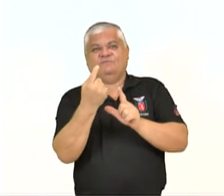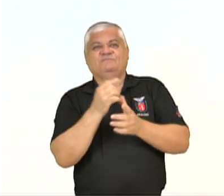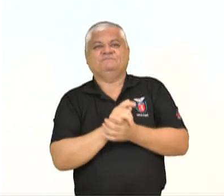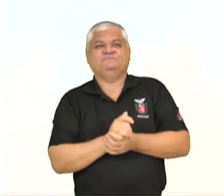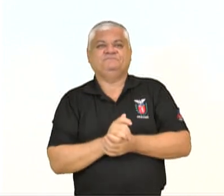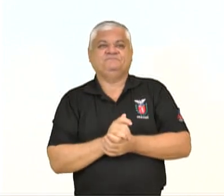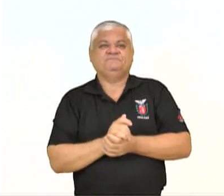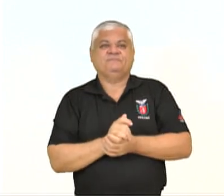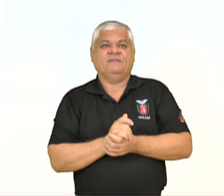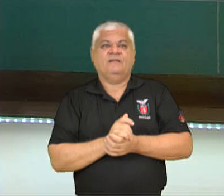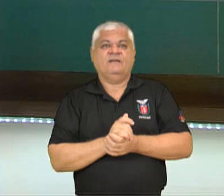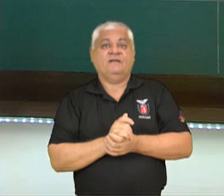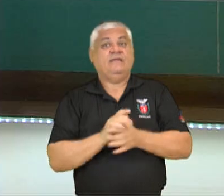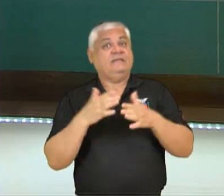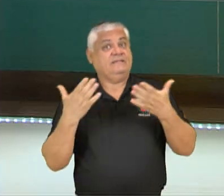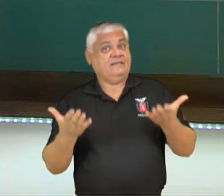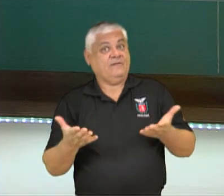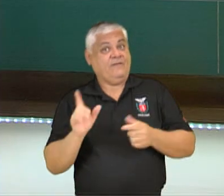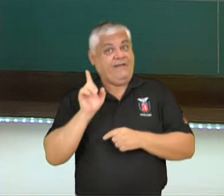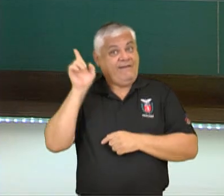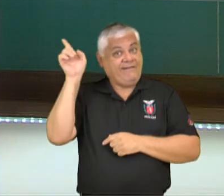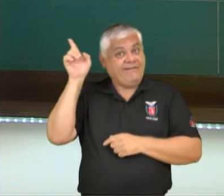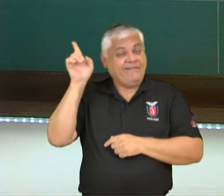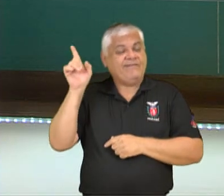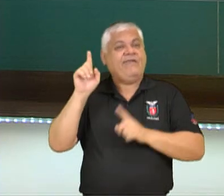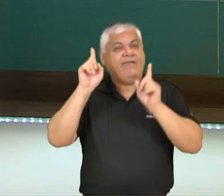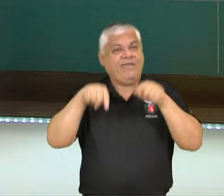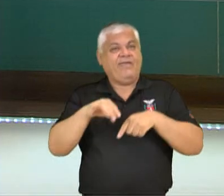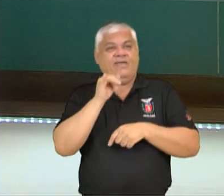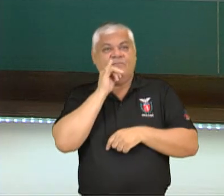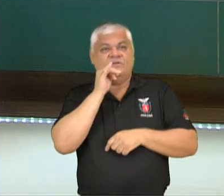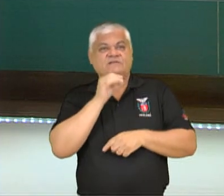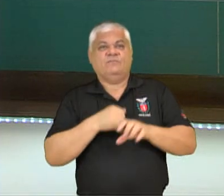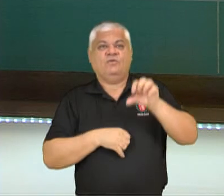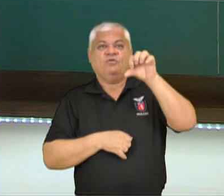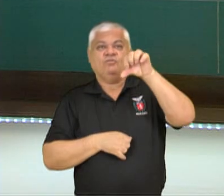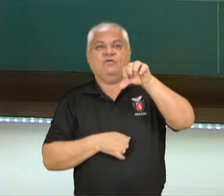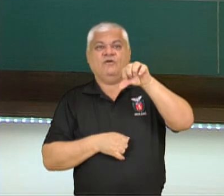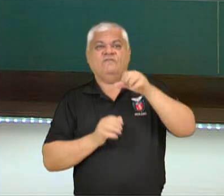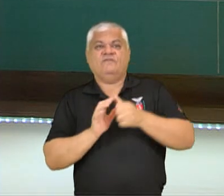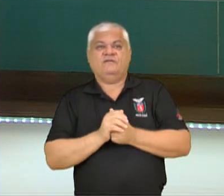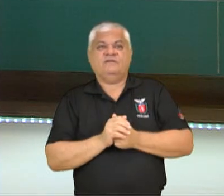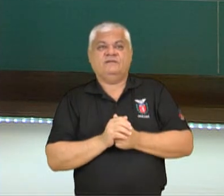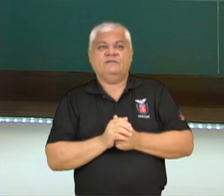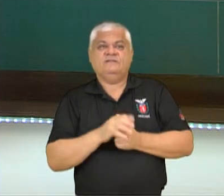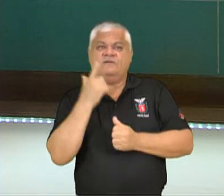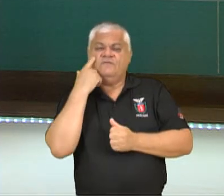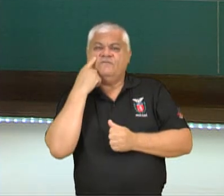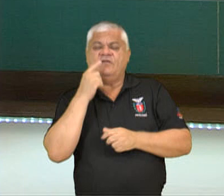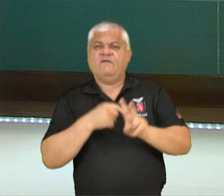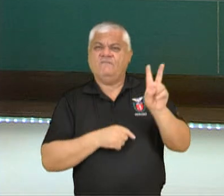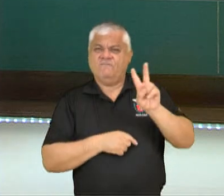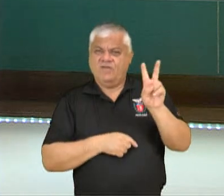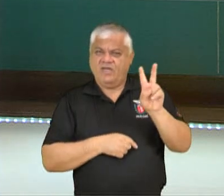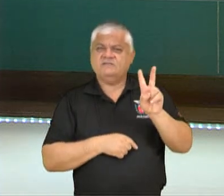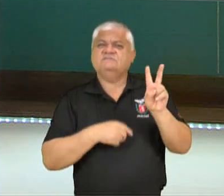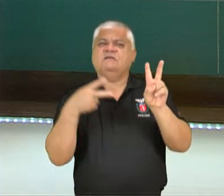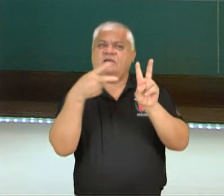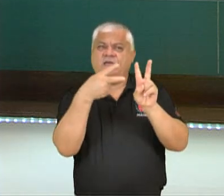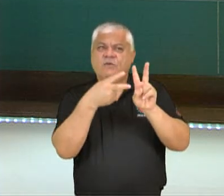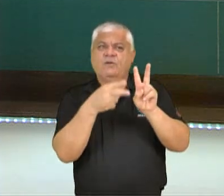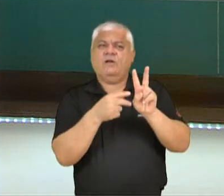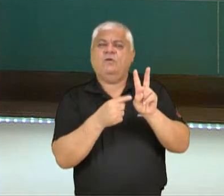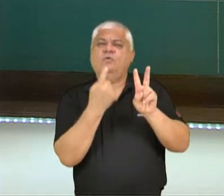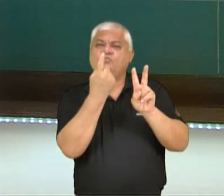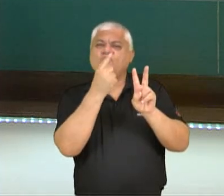do vértice, que nesse caso vai ser exatamente 9. Então nós podemos representar o